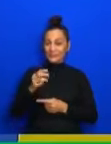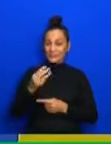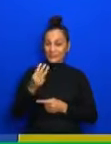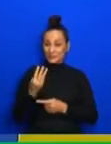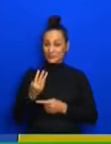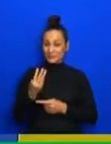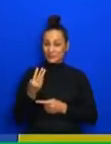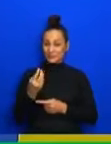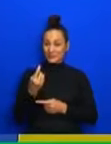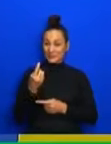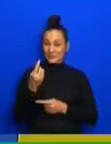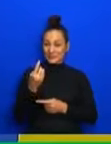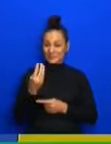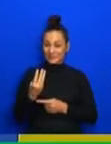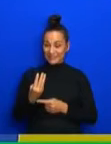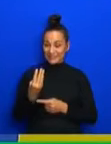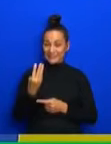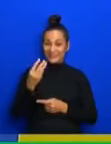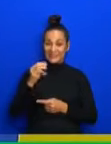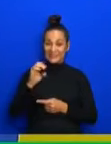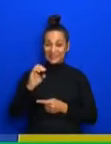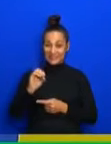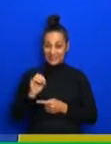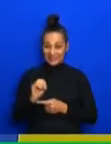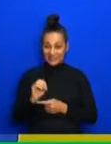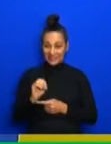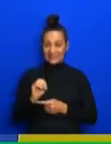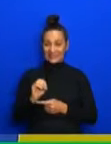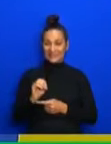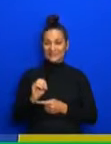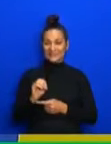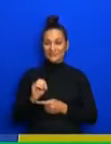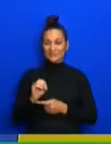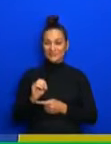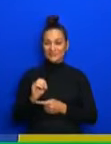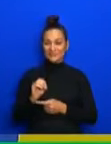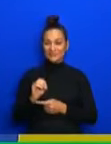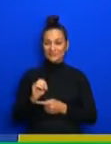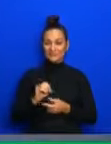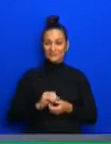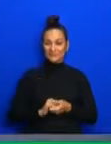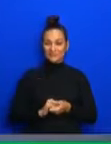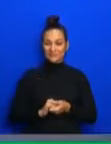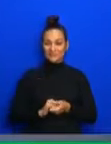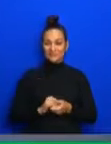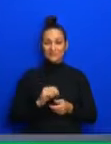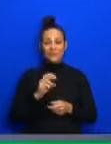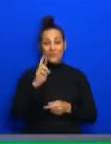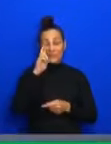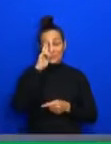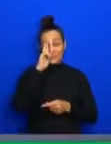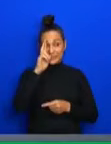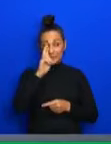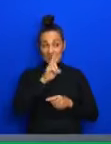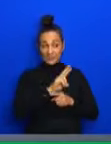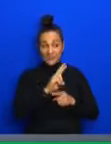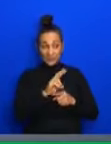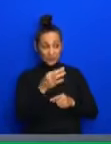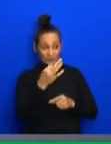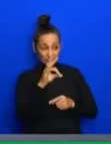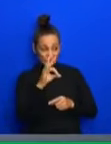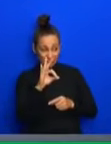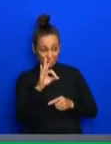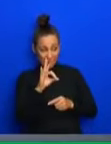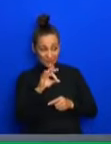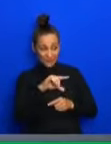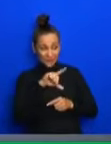25, 53, 13 e 30. Senhoras auditoras, vocês